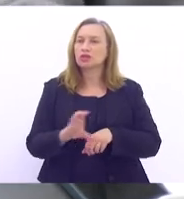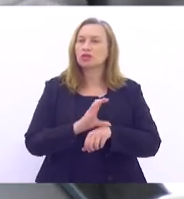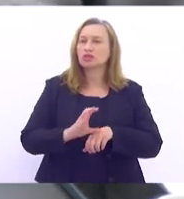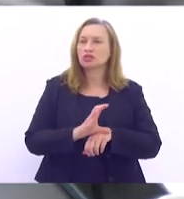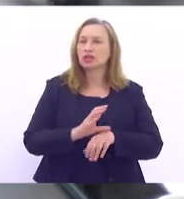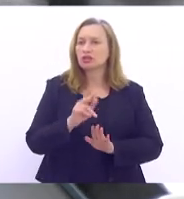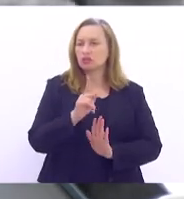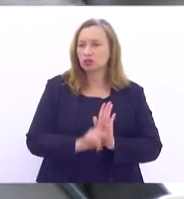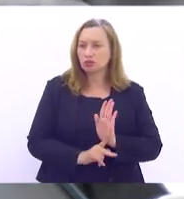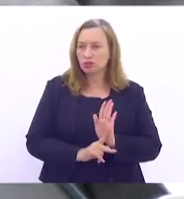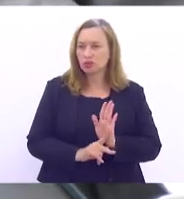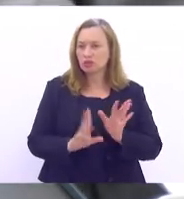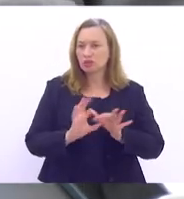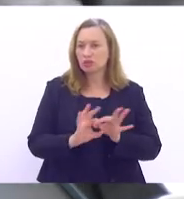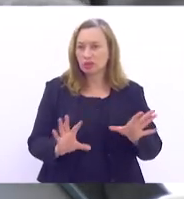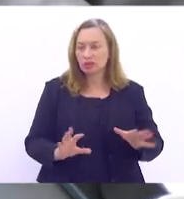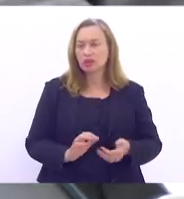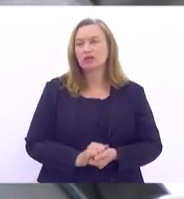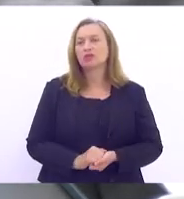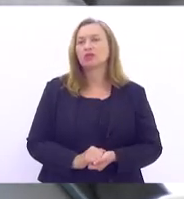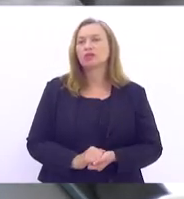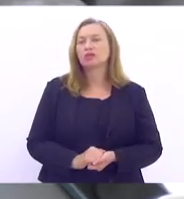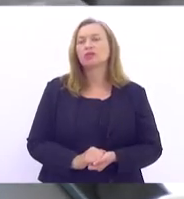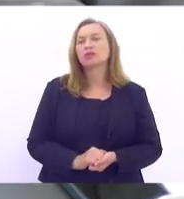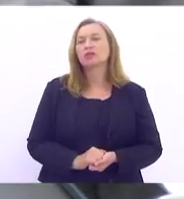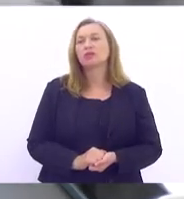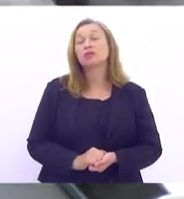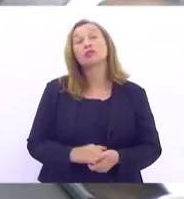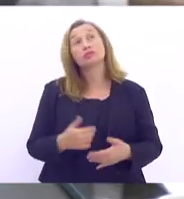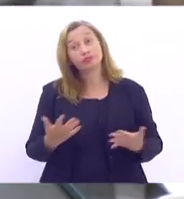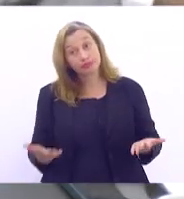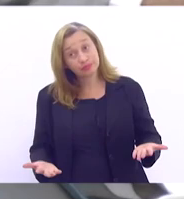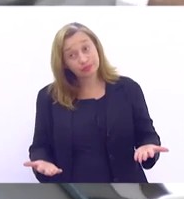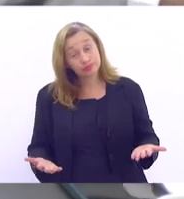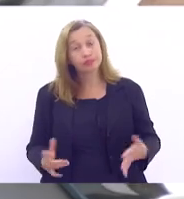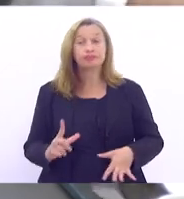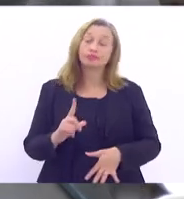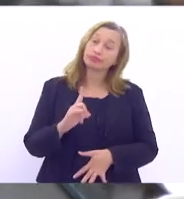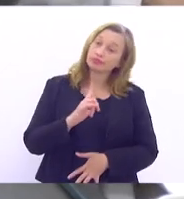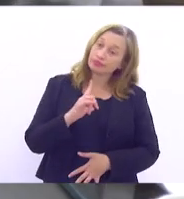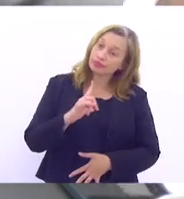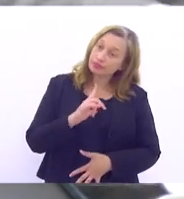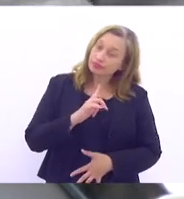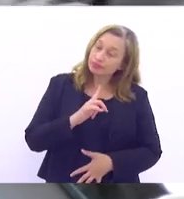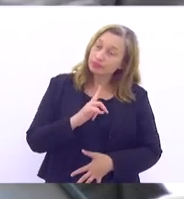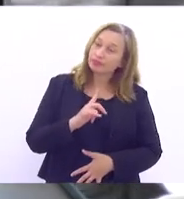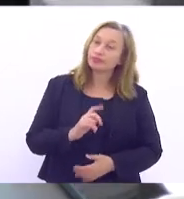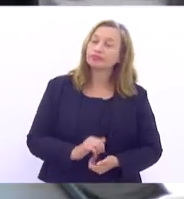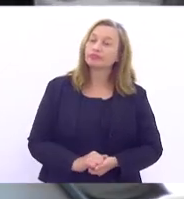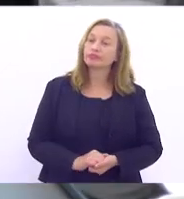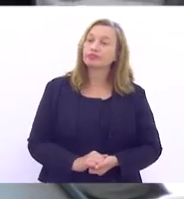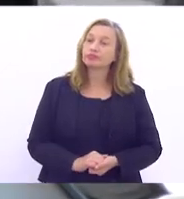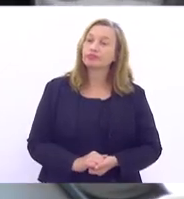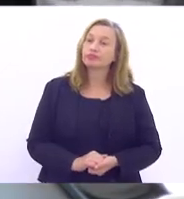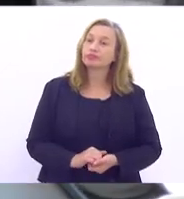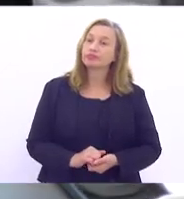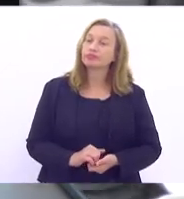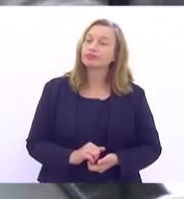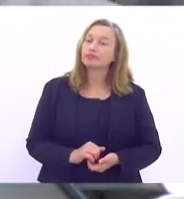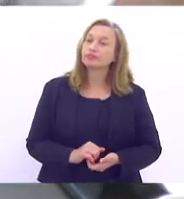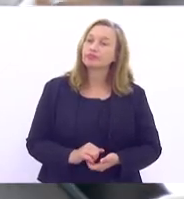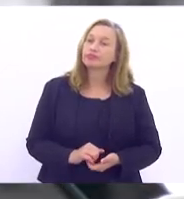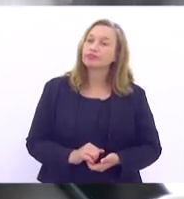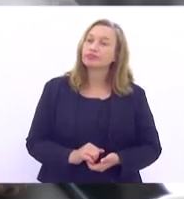projetos autorizativos. E aqui a gente tem, né, procurado sustentar